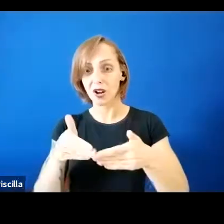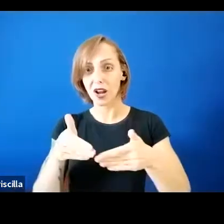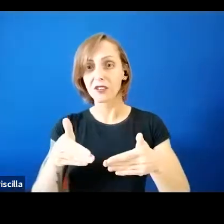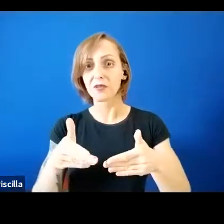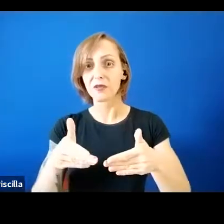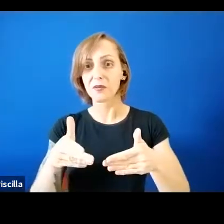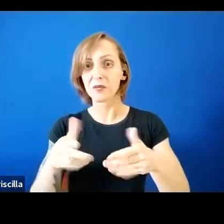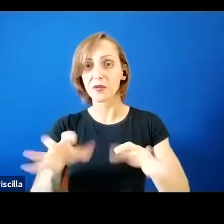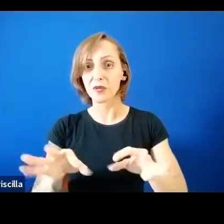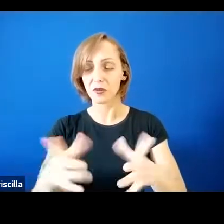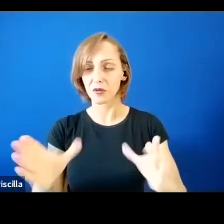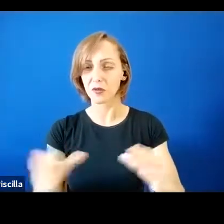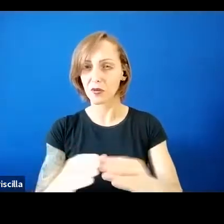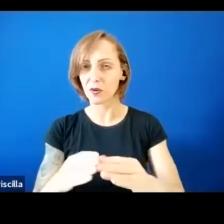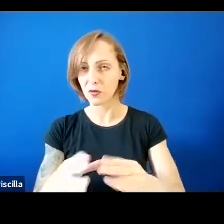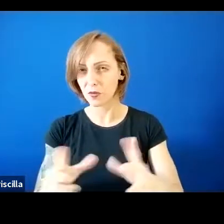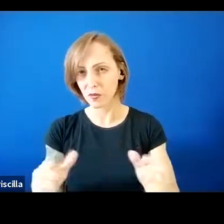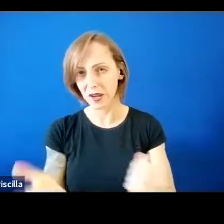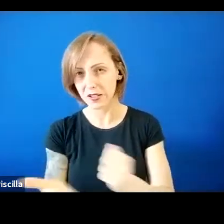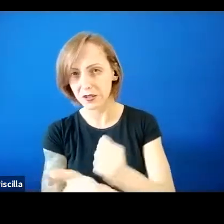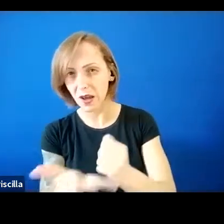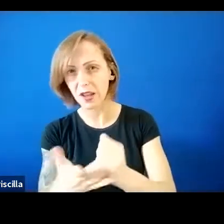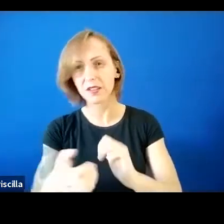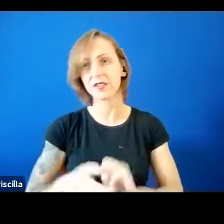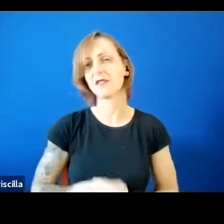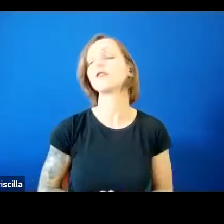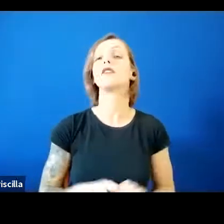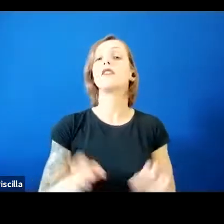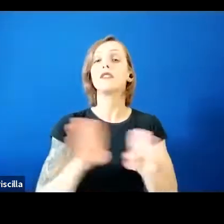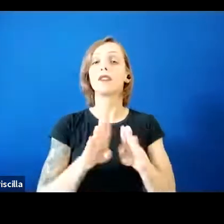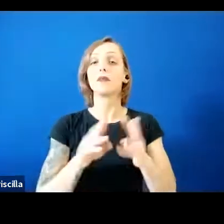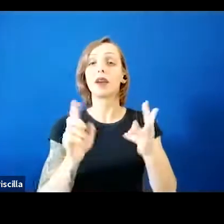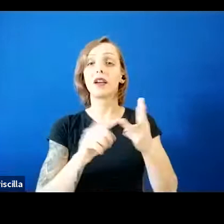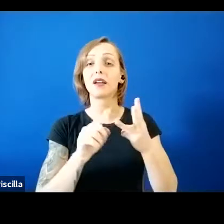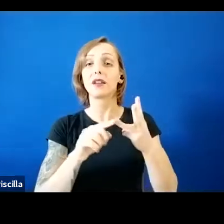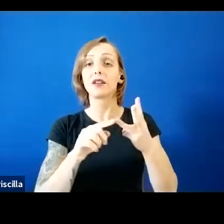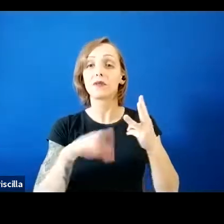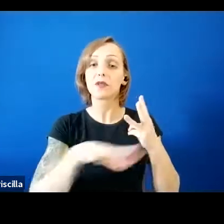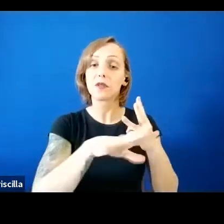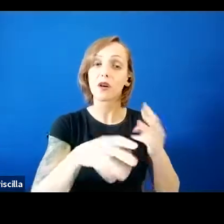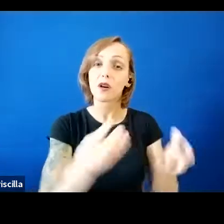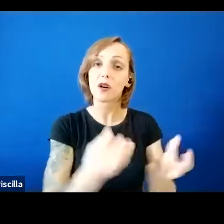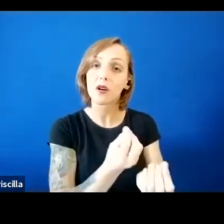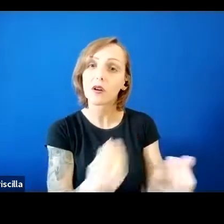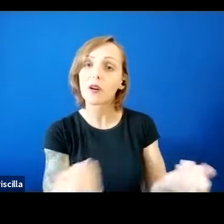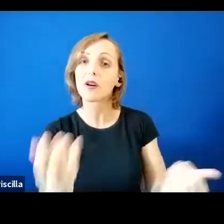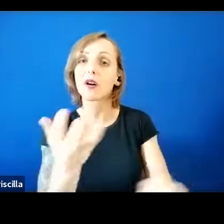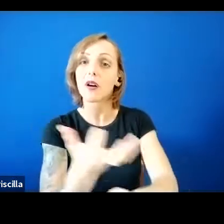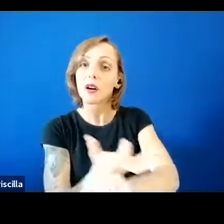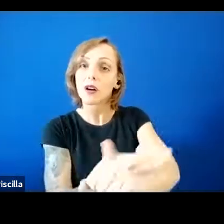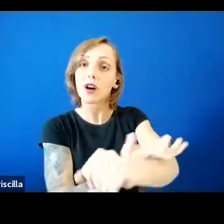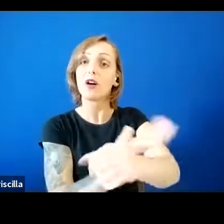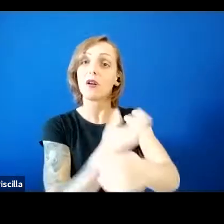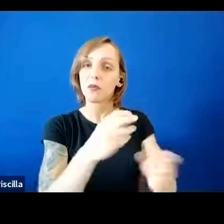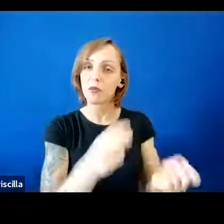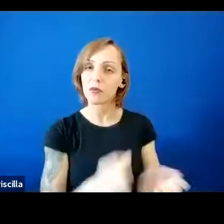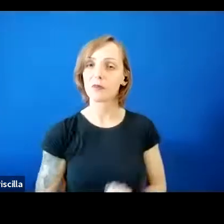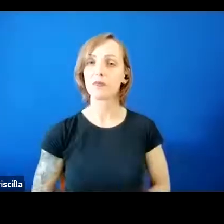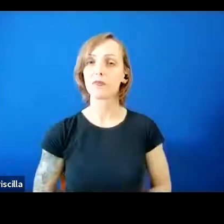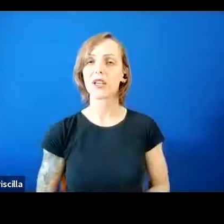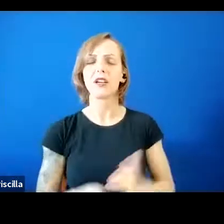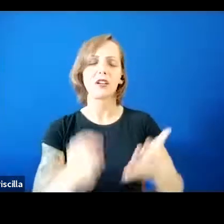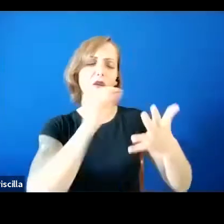no campo, a questão da reestruturação das nossas pequenas propriedades, enfim. Foram várias bandeiras de lutas,